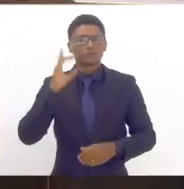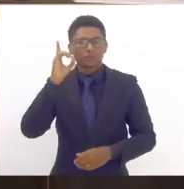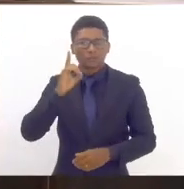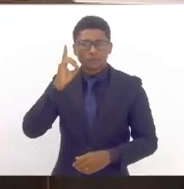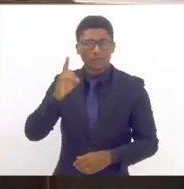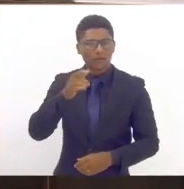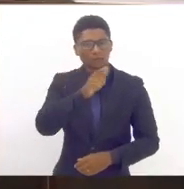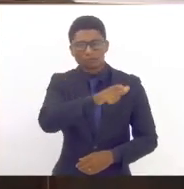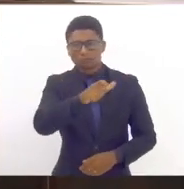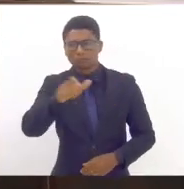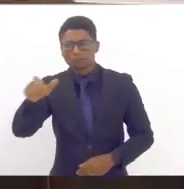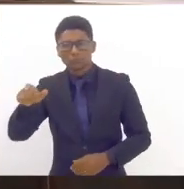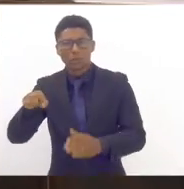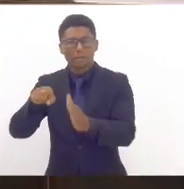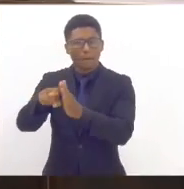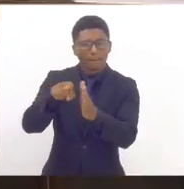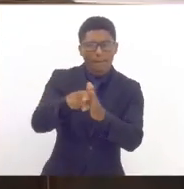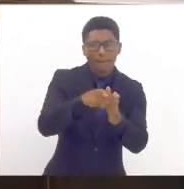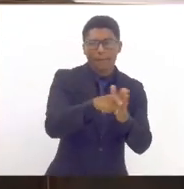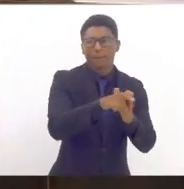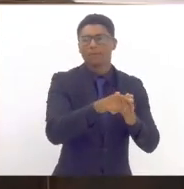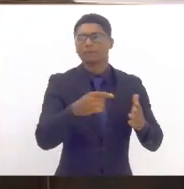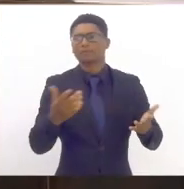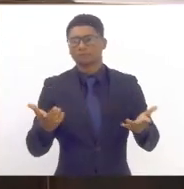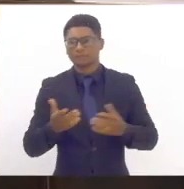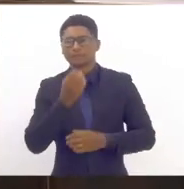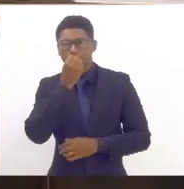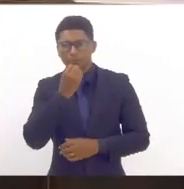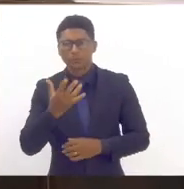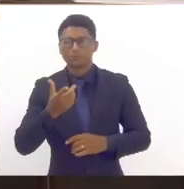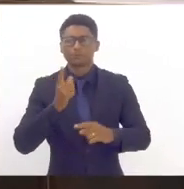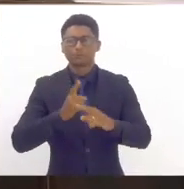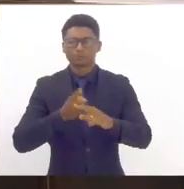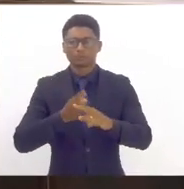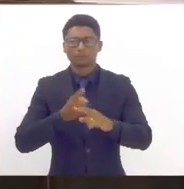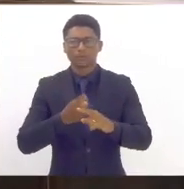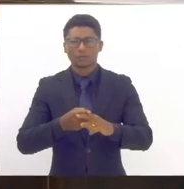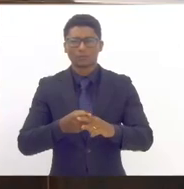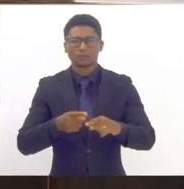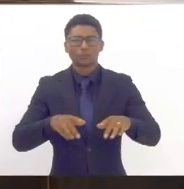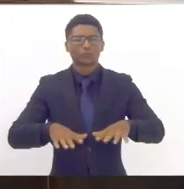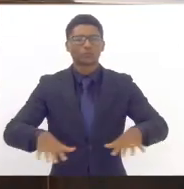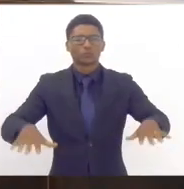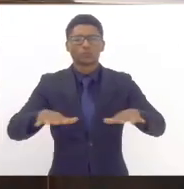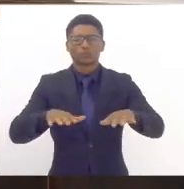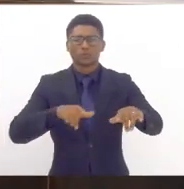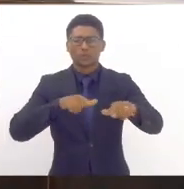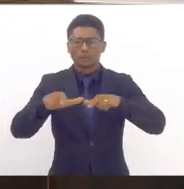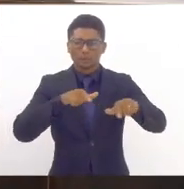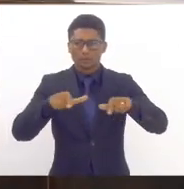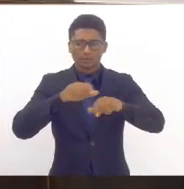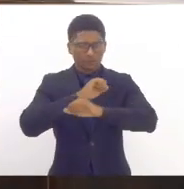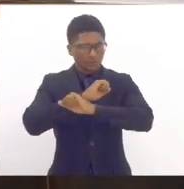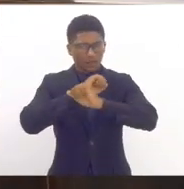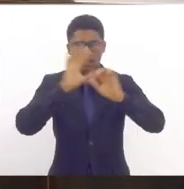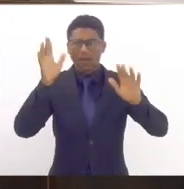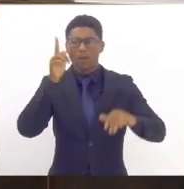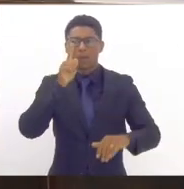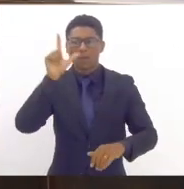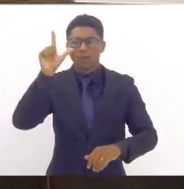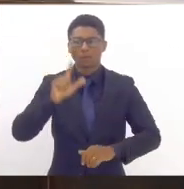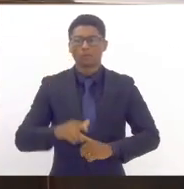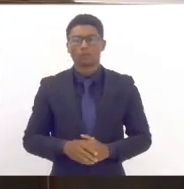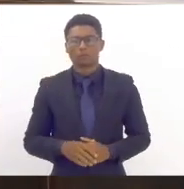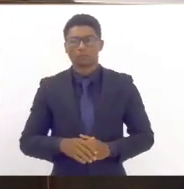plenário, nos corredores, porque isso é mais, dá mais transparência aos nossos trabalhos. Isso faz com que